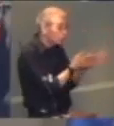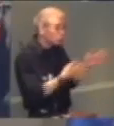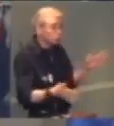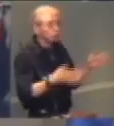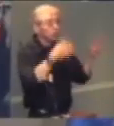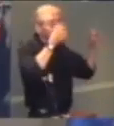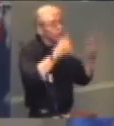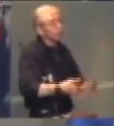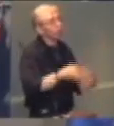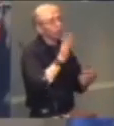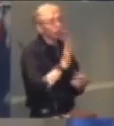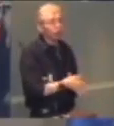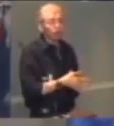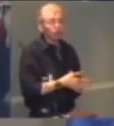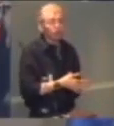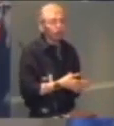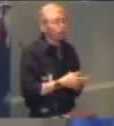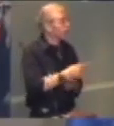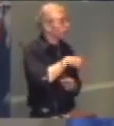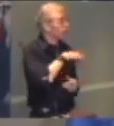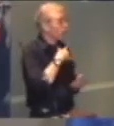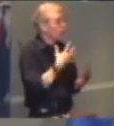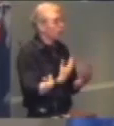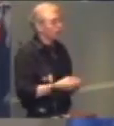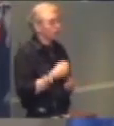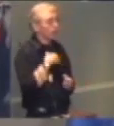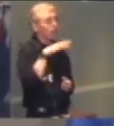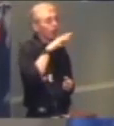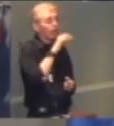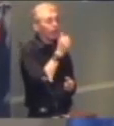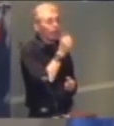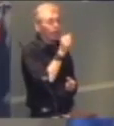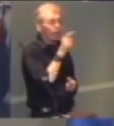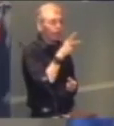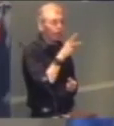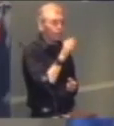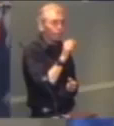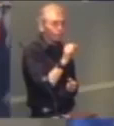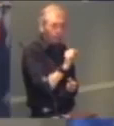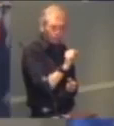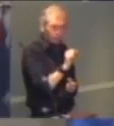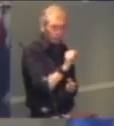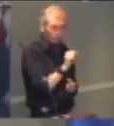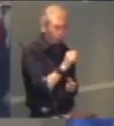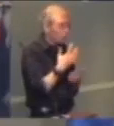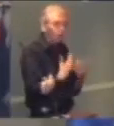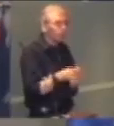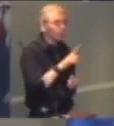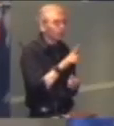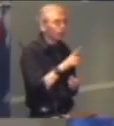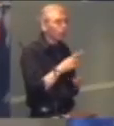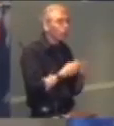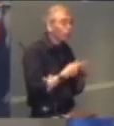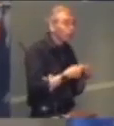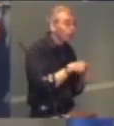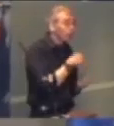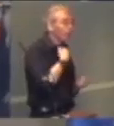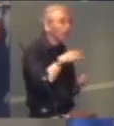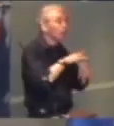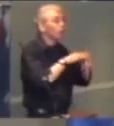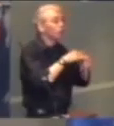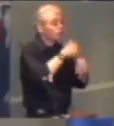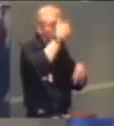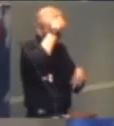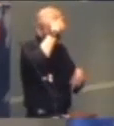anos nós não aceitamos o caps porque Caps todo mundo sabe é para transtorno mental e dependentes